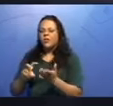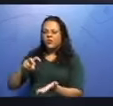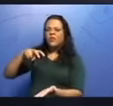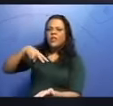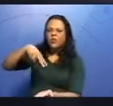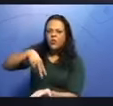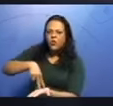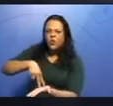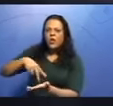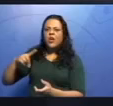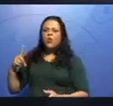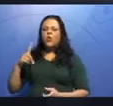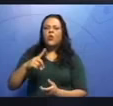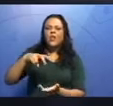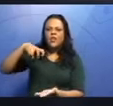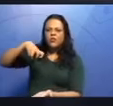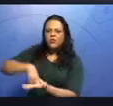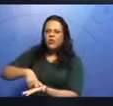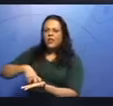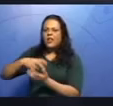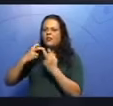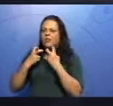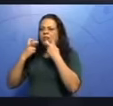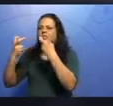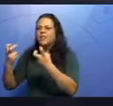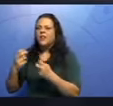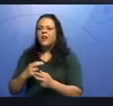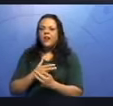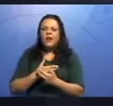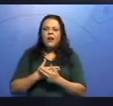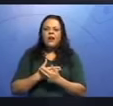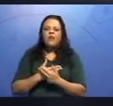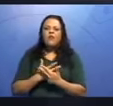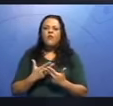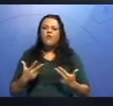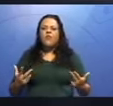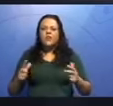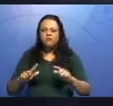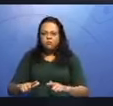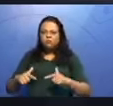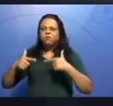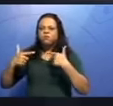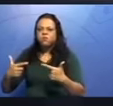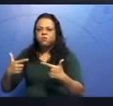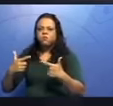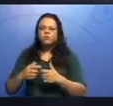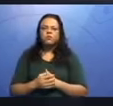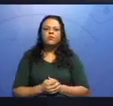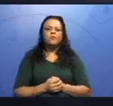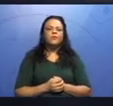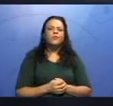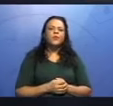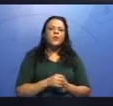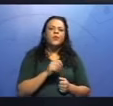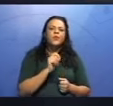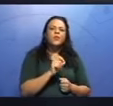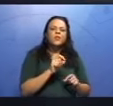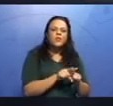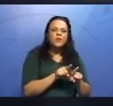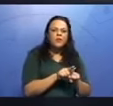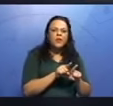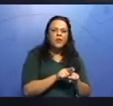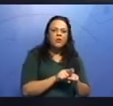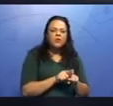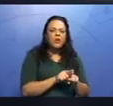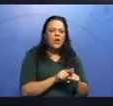acontecimentos. Daí o uso da vírgula. E as alternativas? O próprio nome diz. Elas alternam, ora